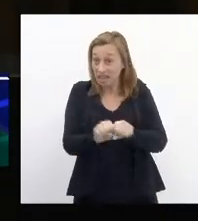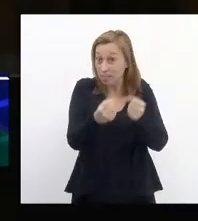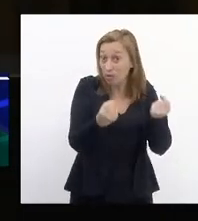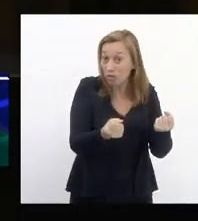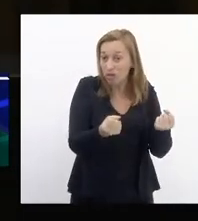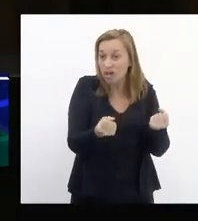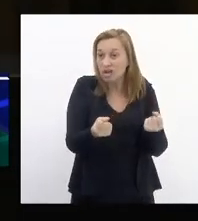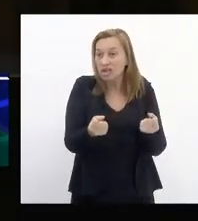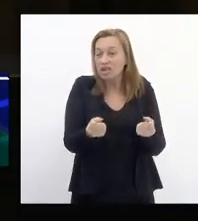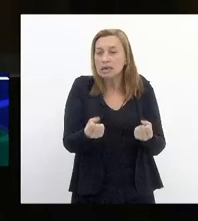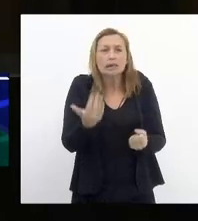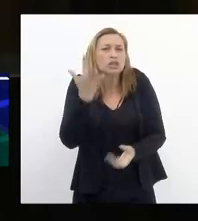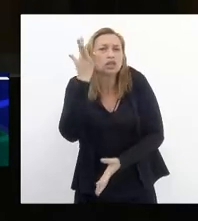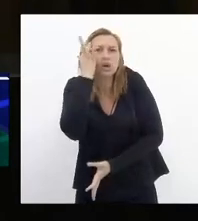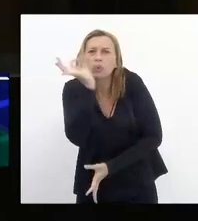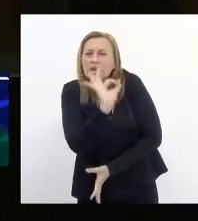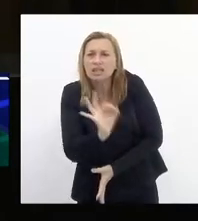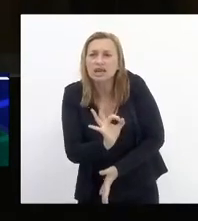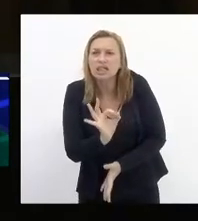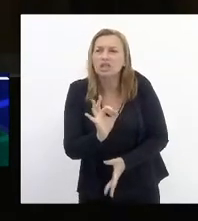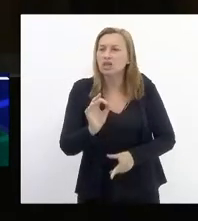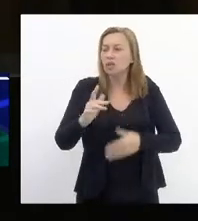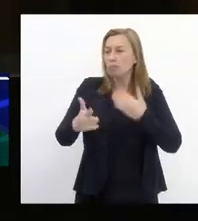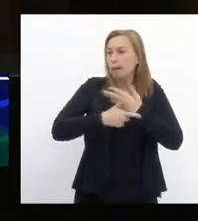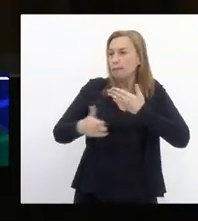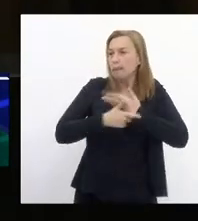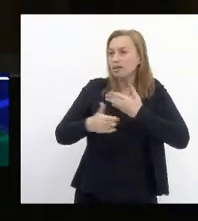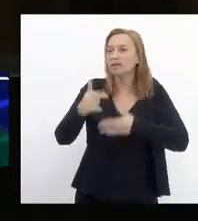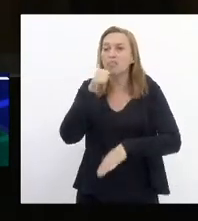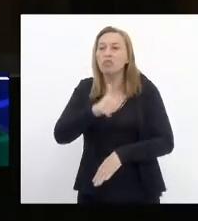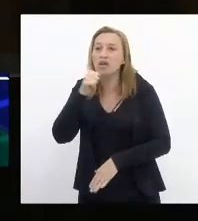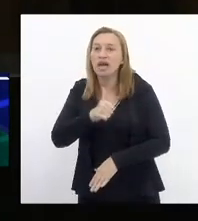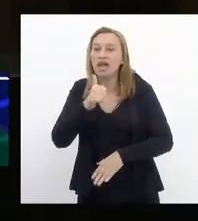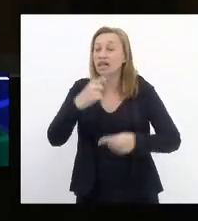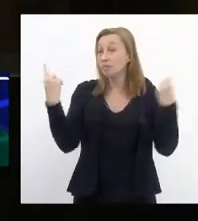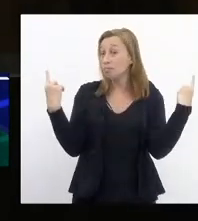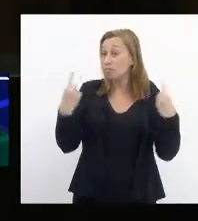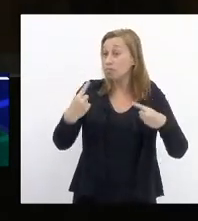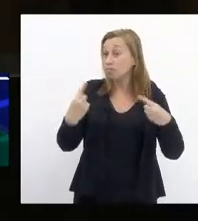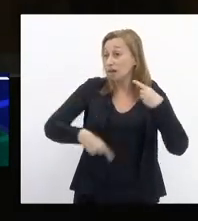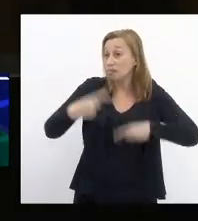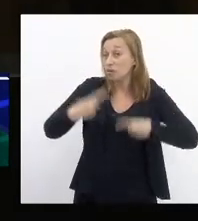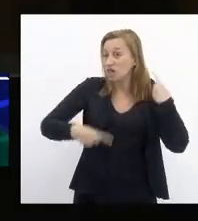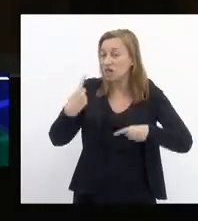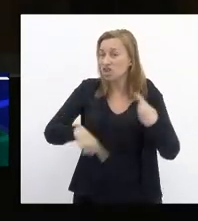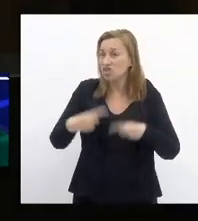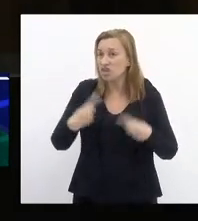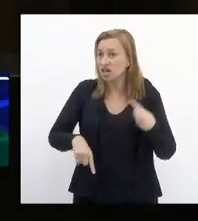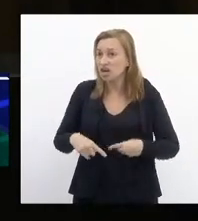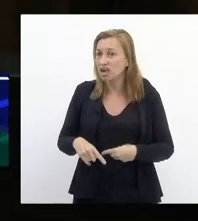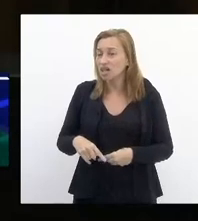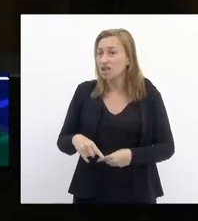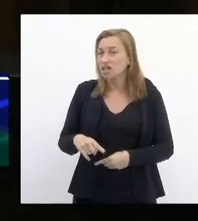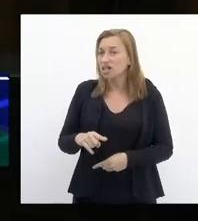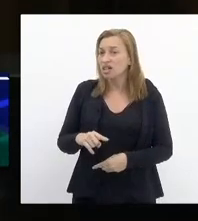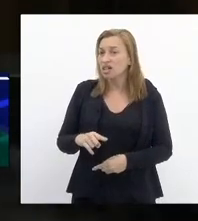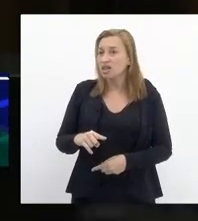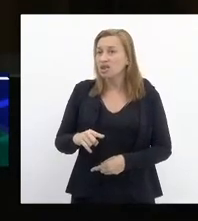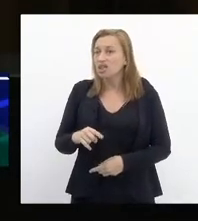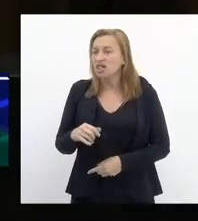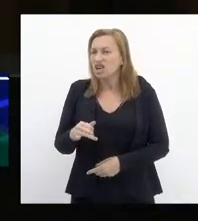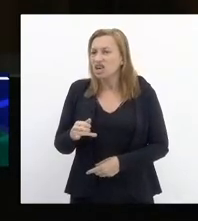incapaz de entender o papel da mulher na política, é covarde o suficiente para